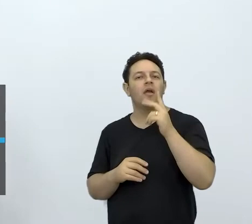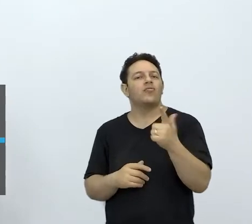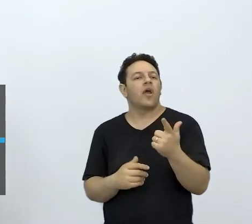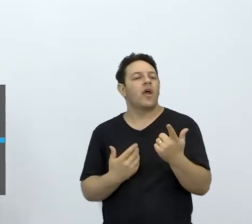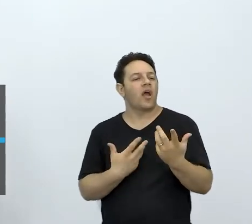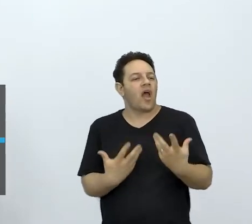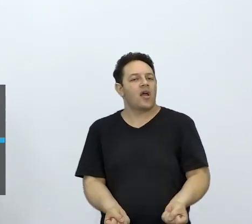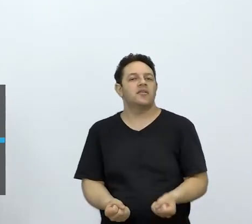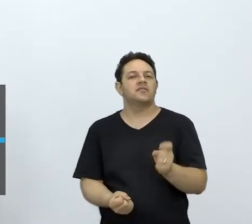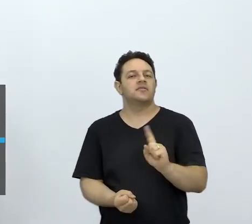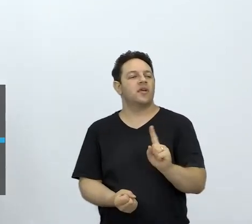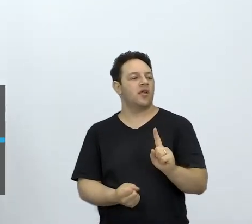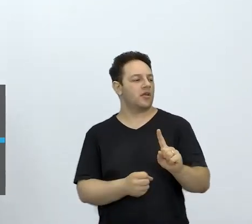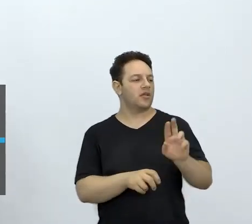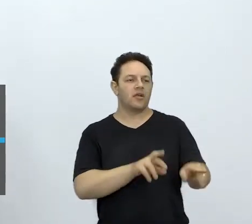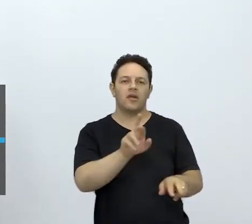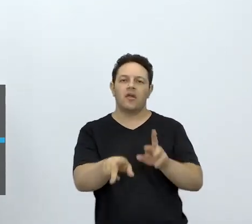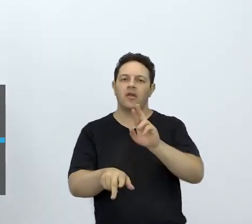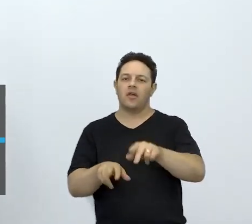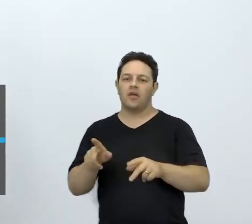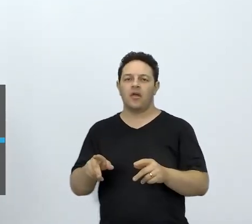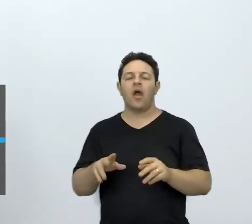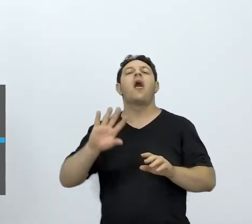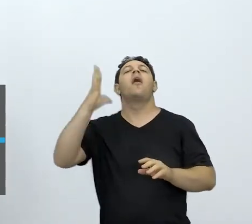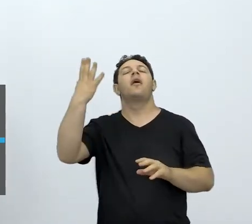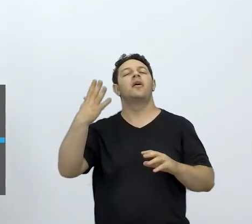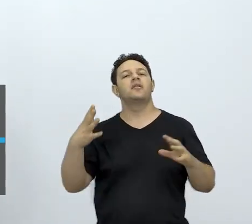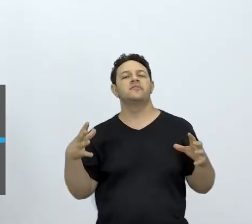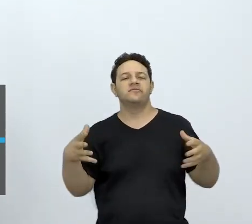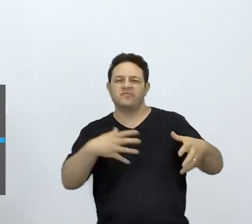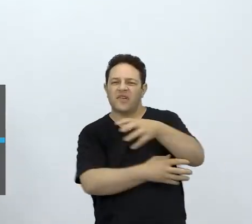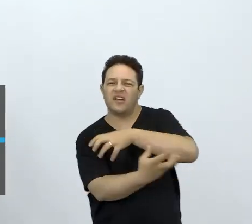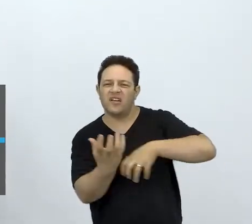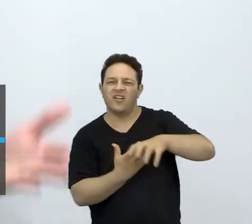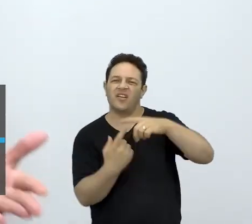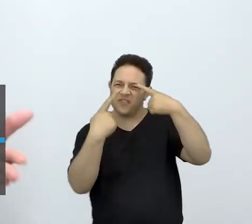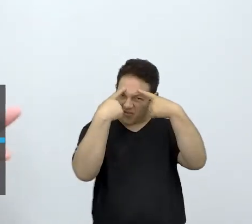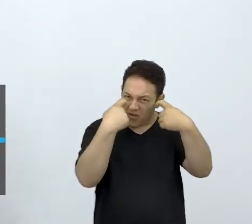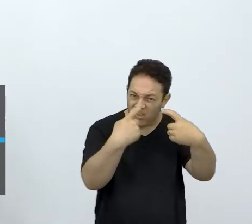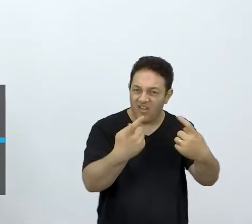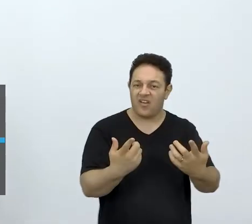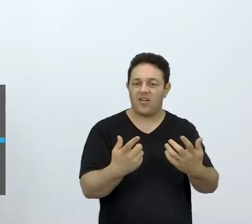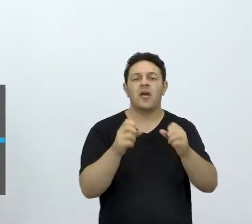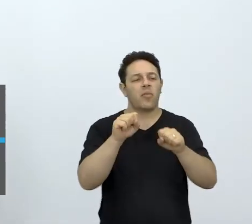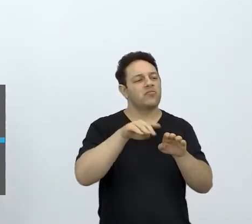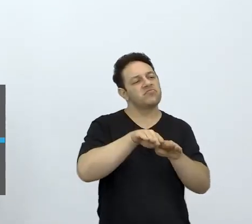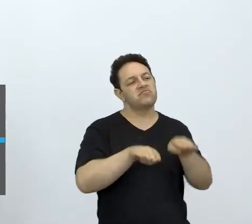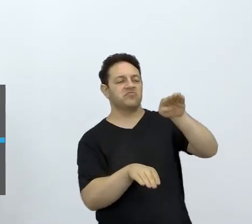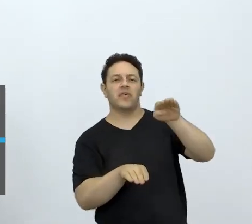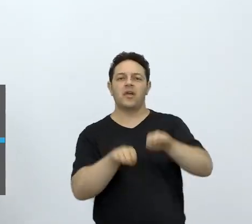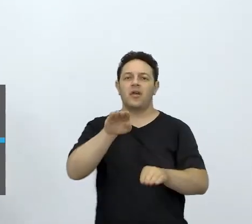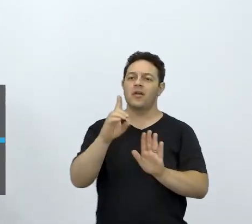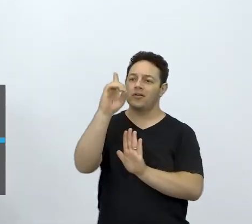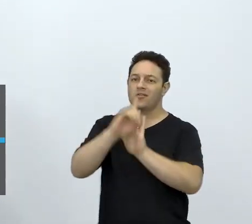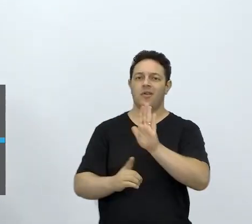a diferença produz violência, né, e resulta também em desigualdade de